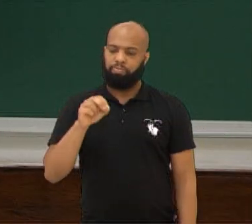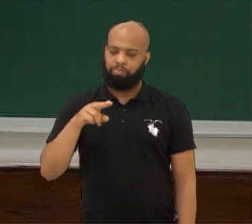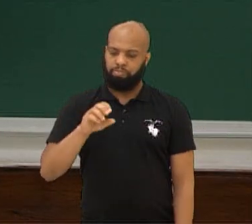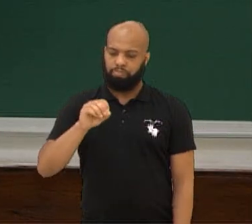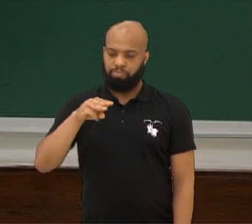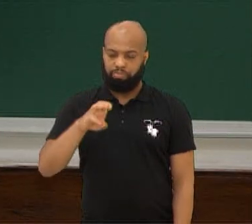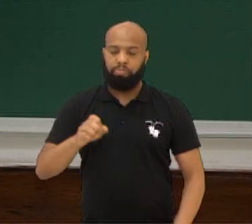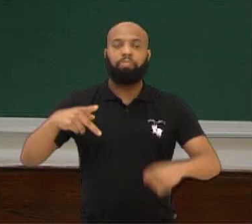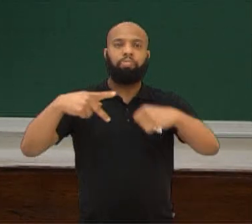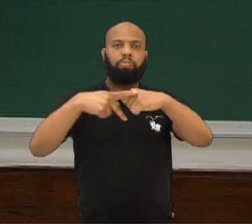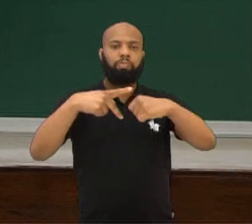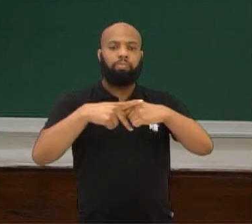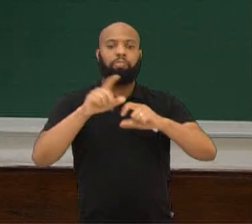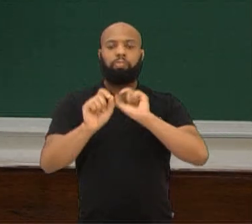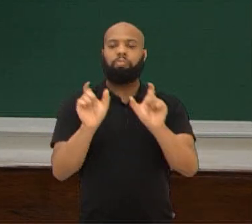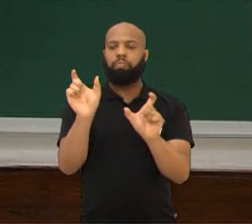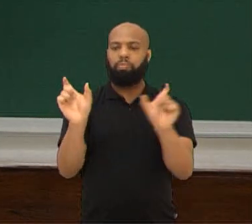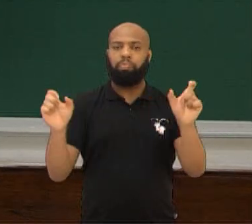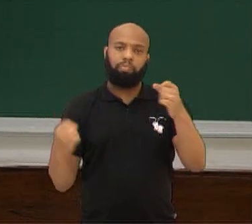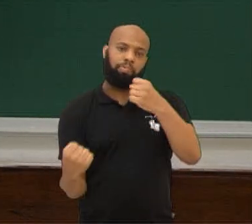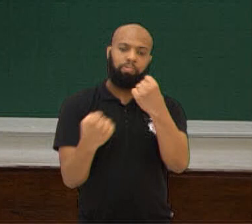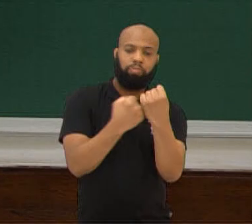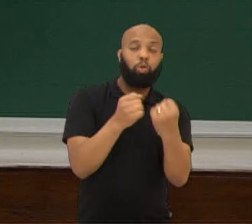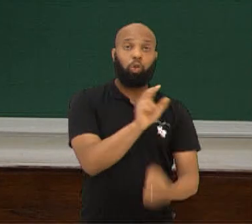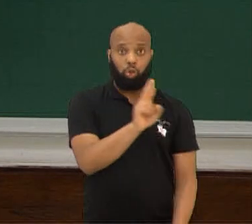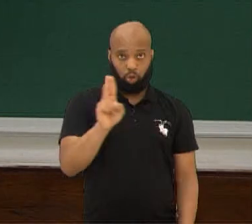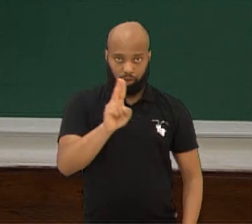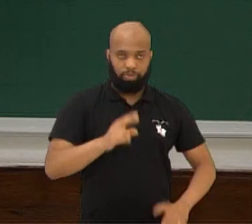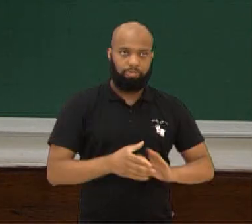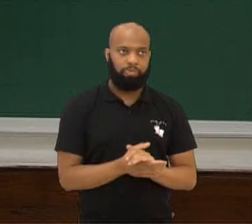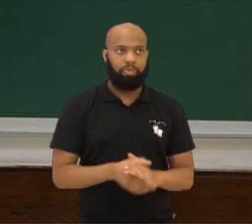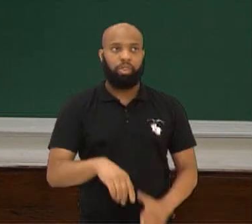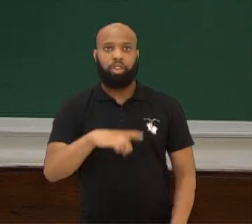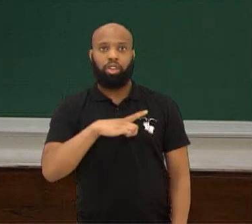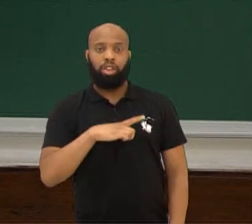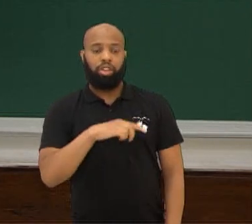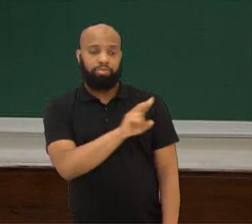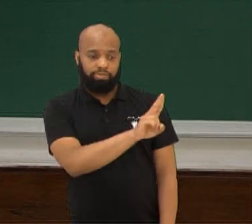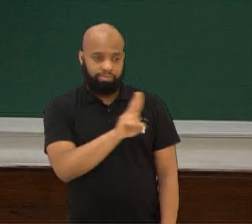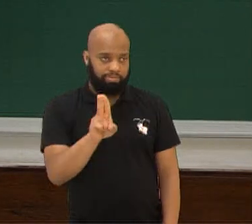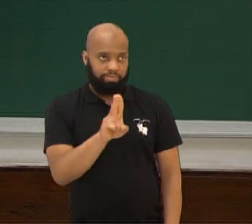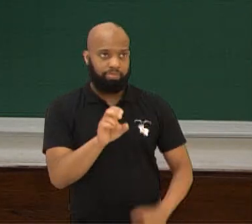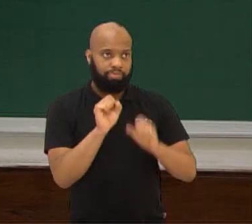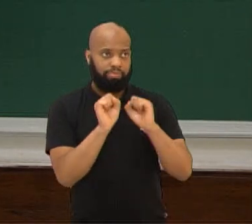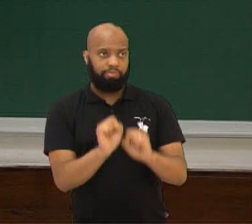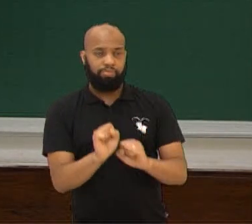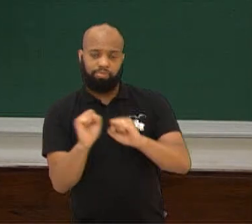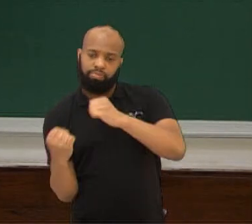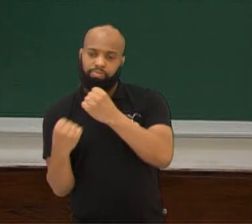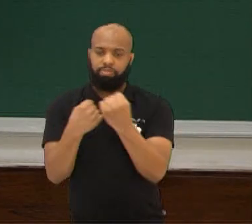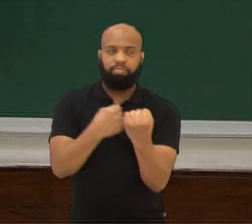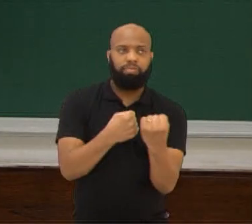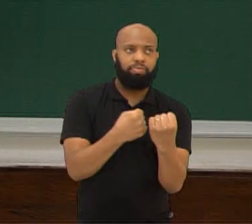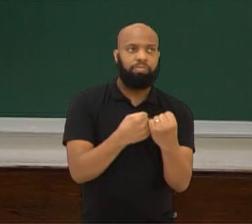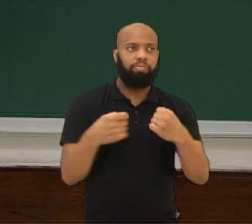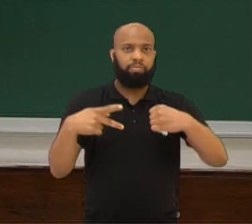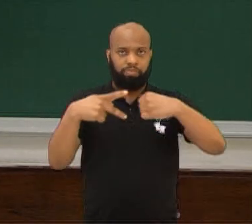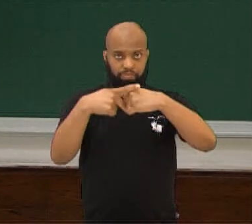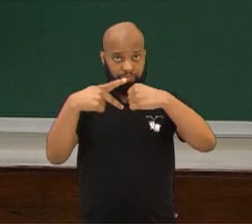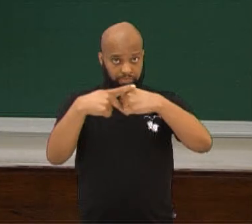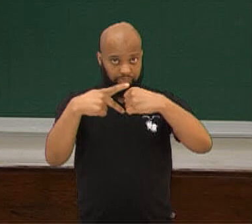Pronomes, então, são palavras que substituem um nome. Eu tenho um nome e ele pode ser substituído por